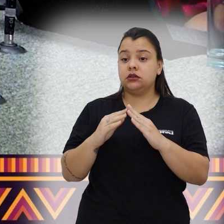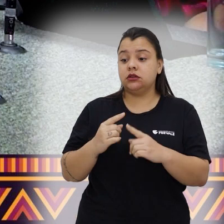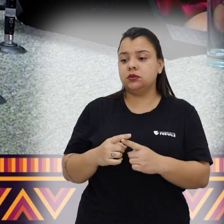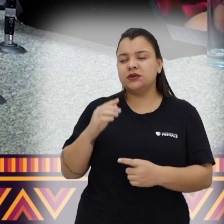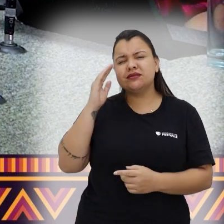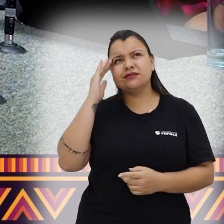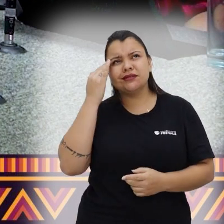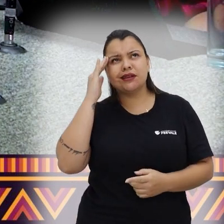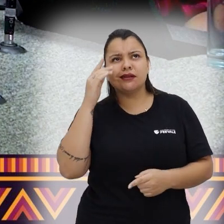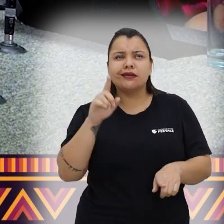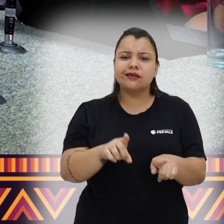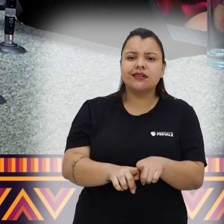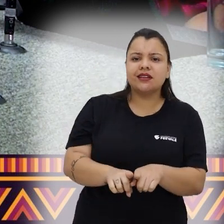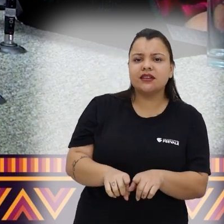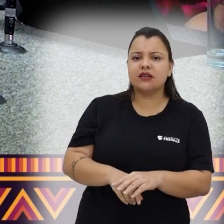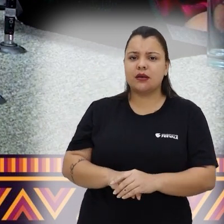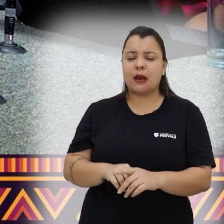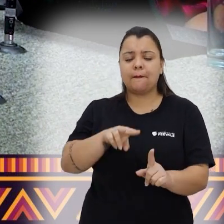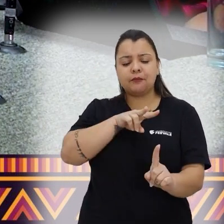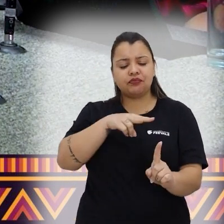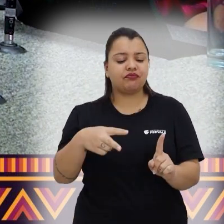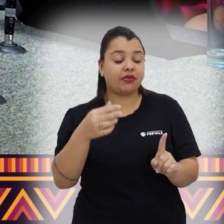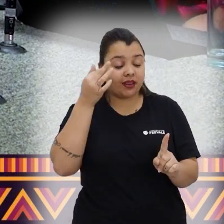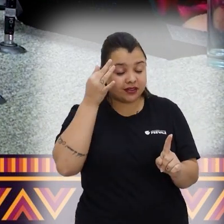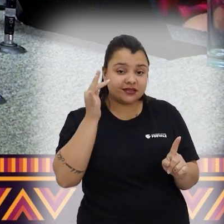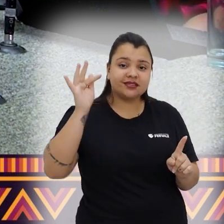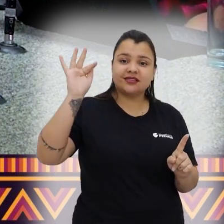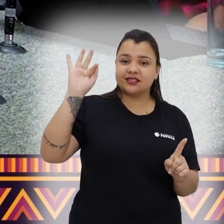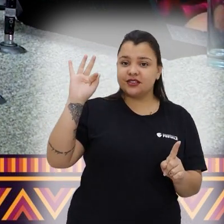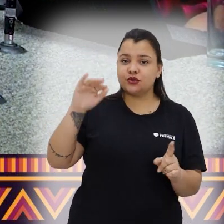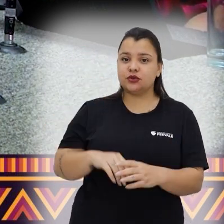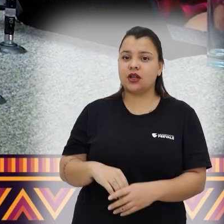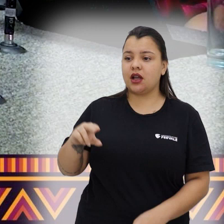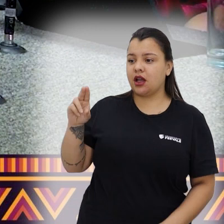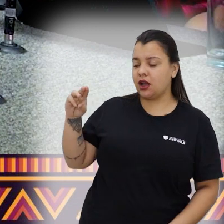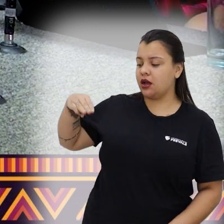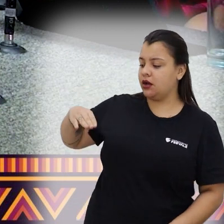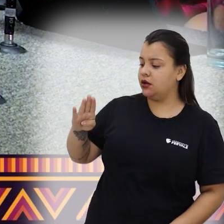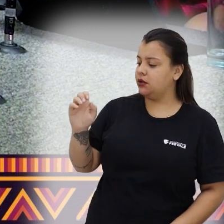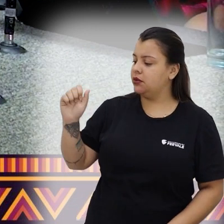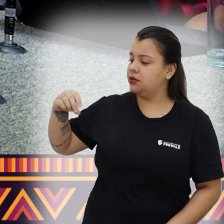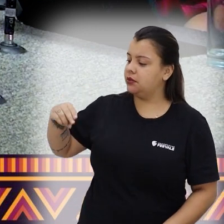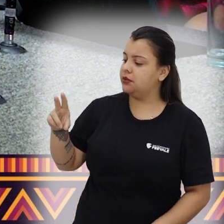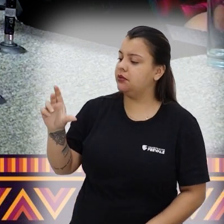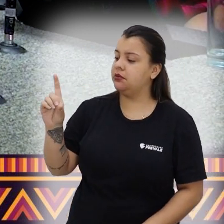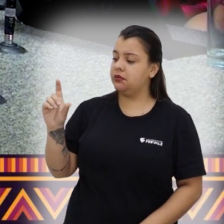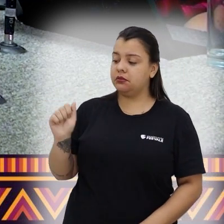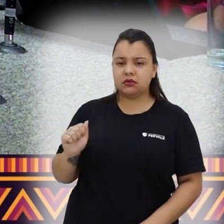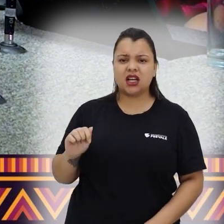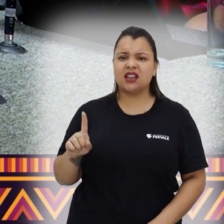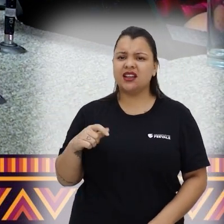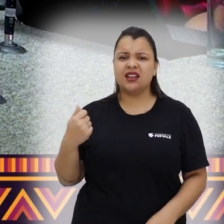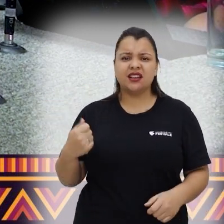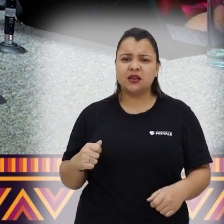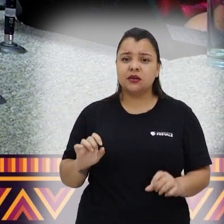também que do ponto de vista filosófico, a Umbanda ela não precisa somente